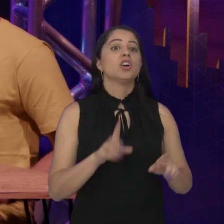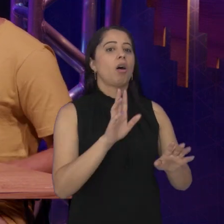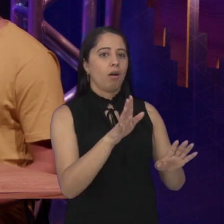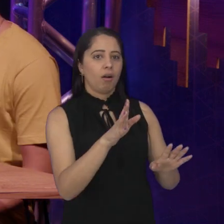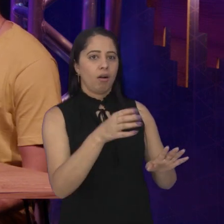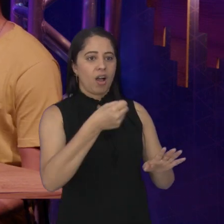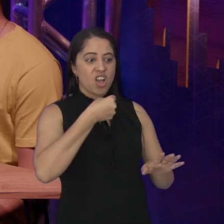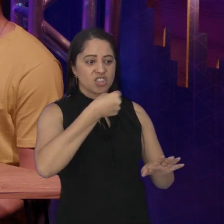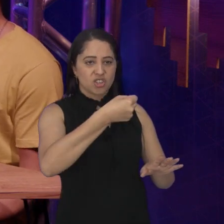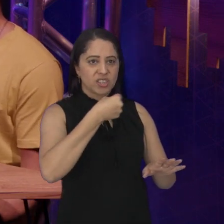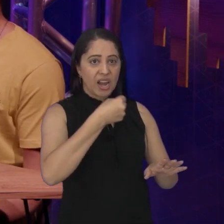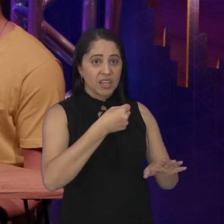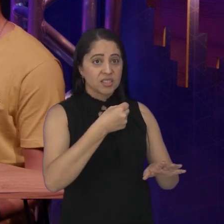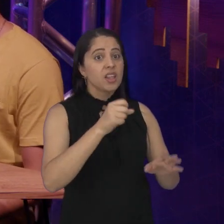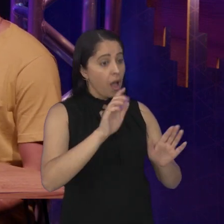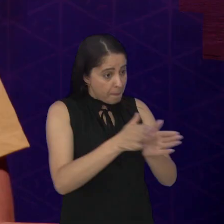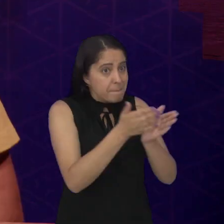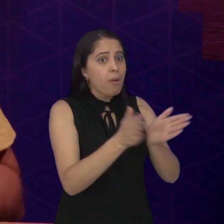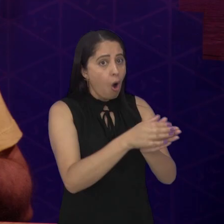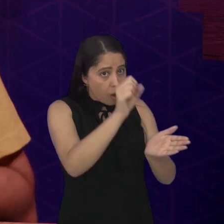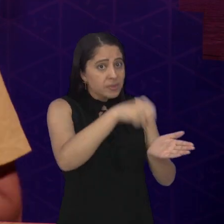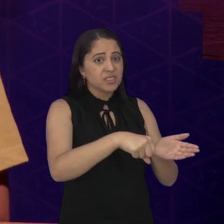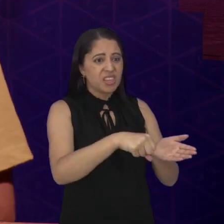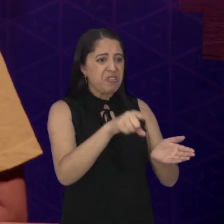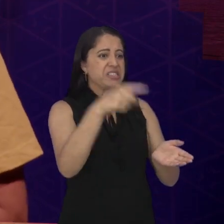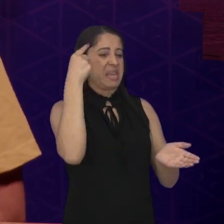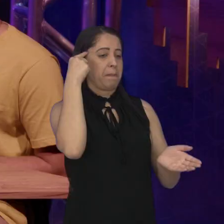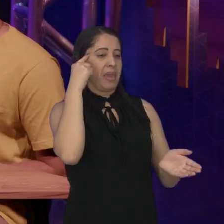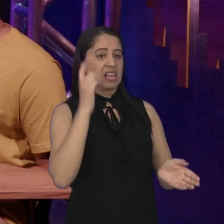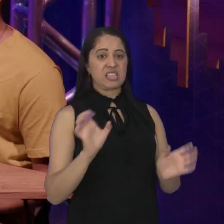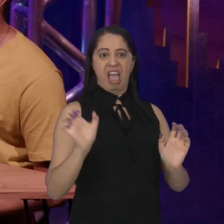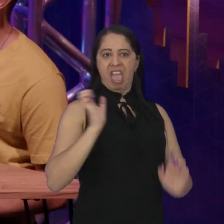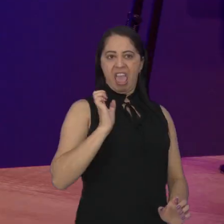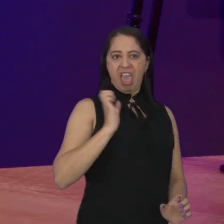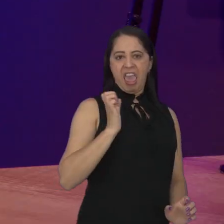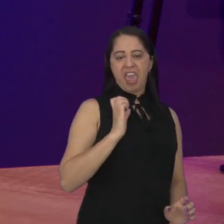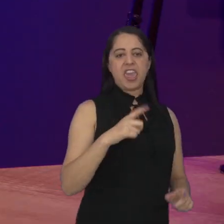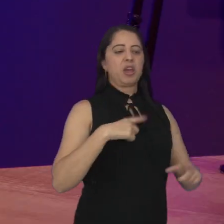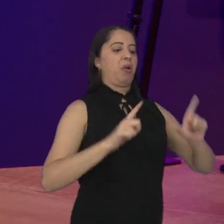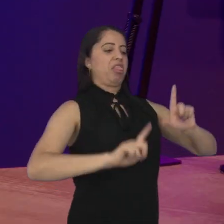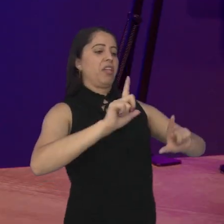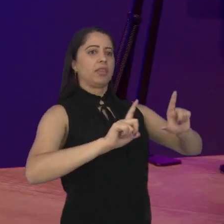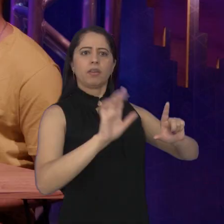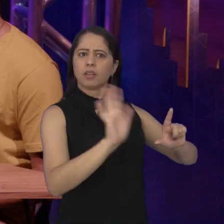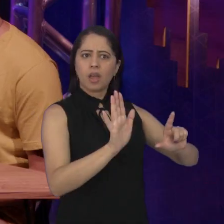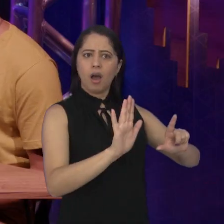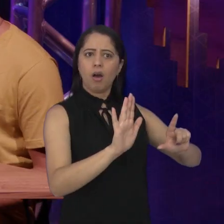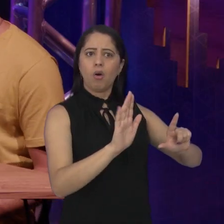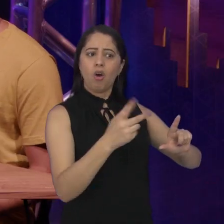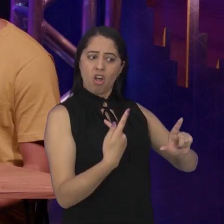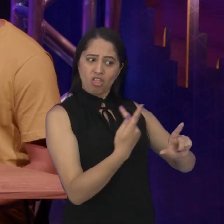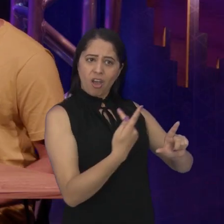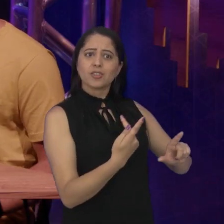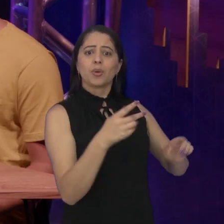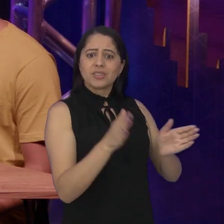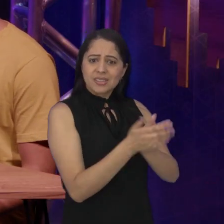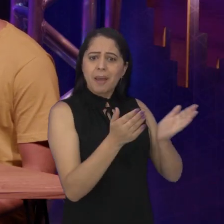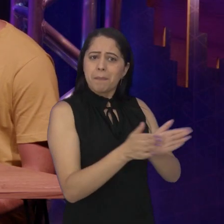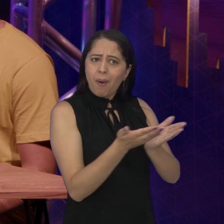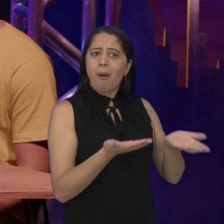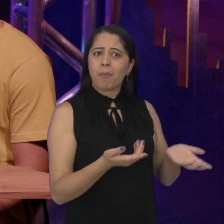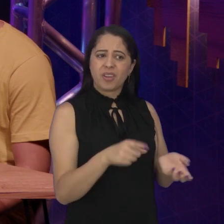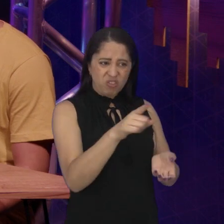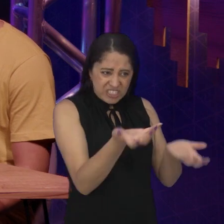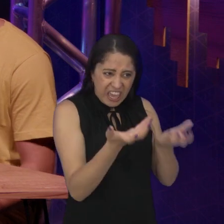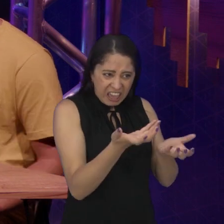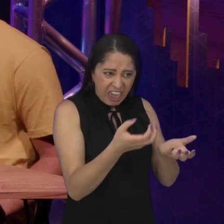cara... Gente, jornalista é pobre, tá? Se você acha que, nossa, eles estão na TV, eles têm microfone... Jornalista é pobre. Não. Se você quer ser rico,